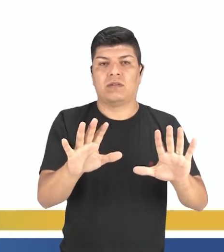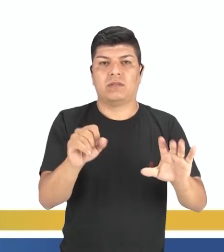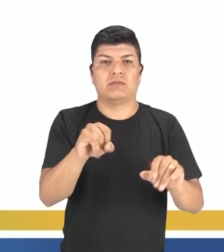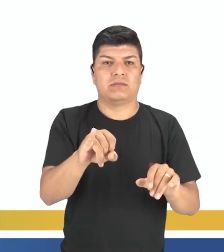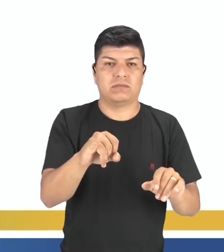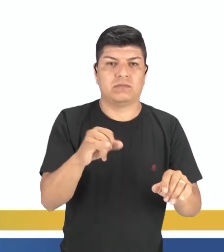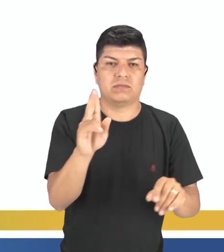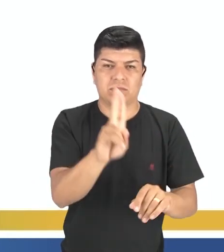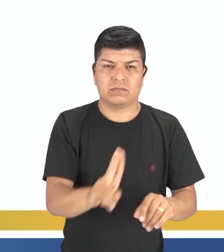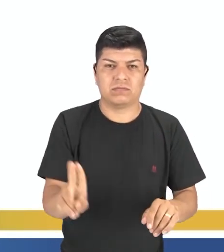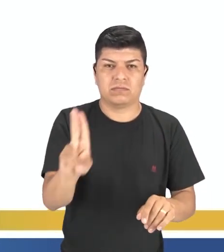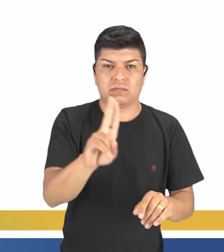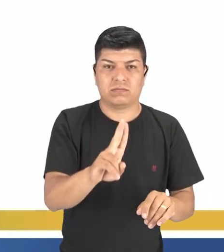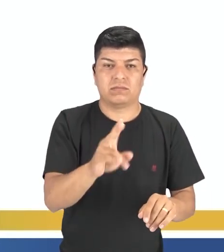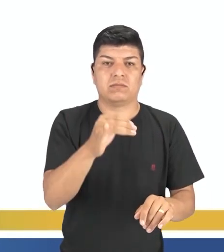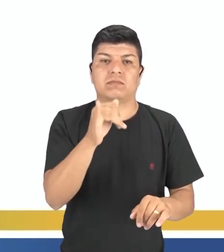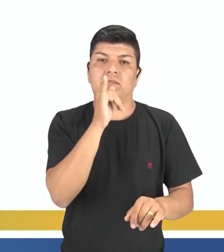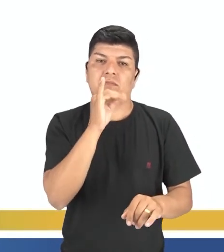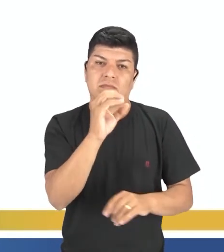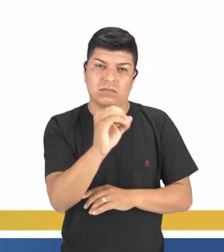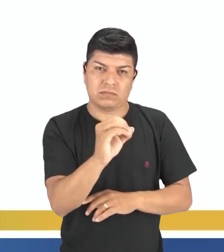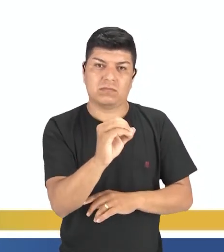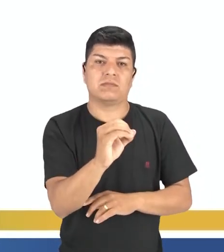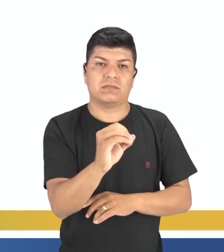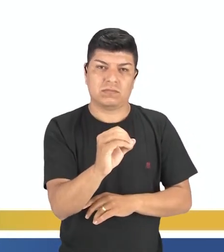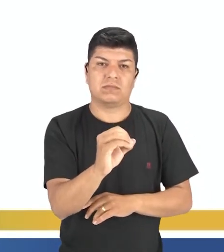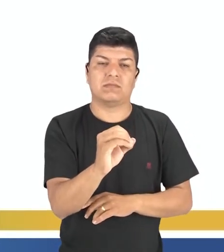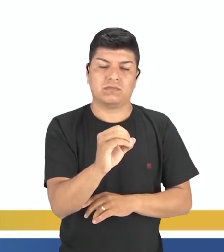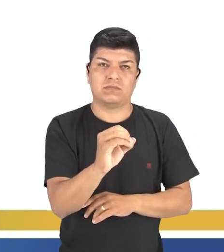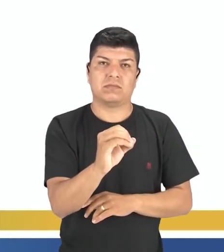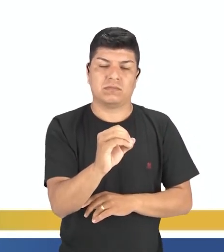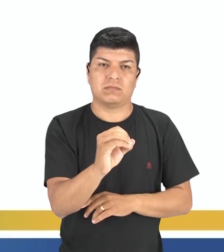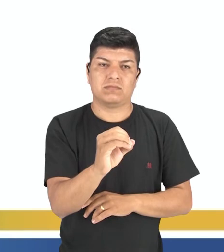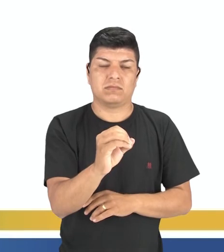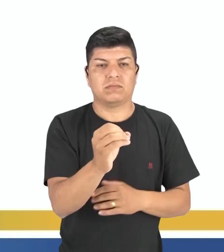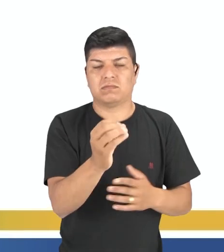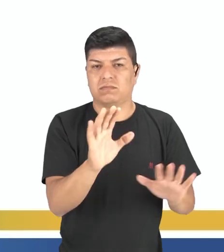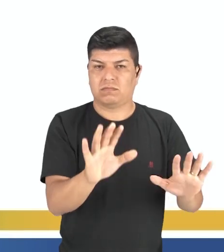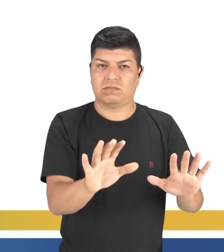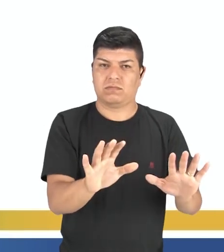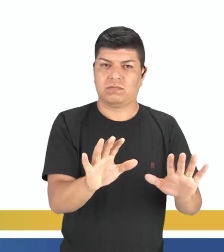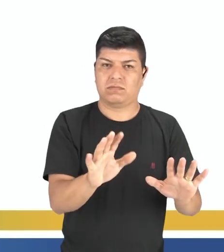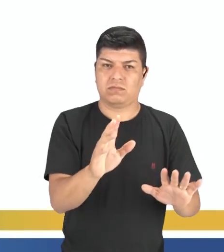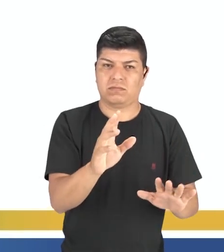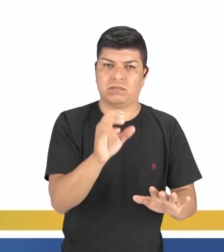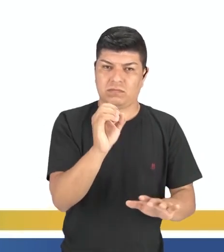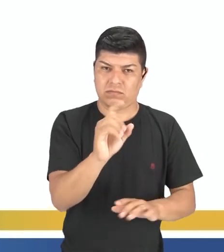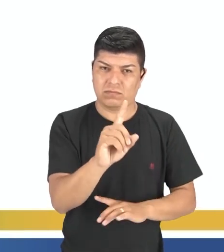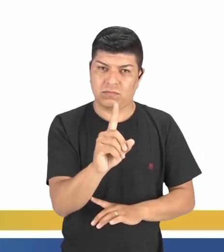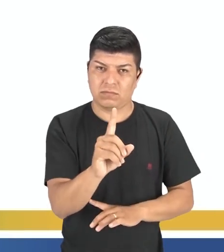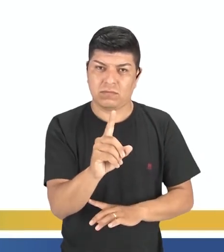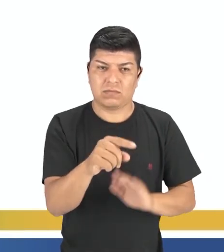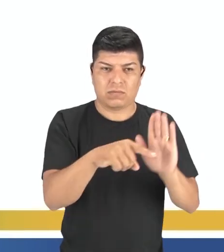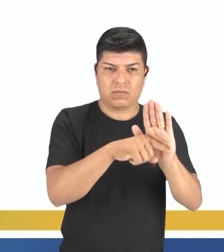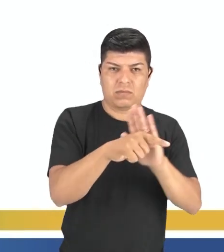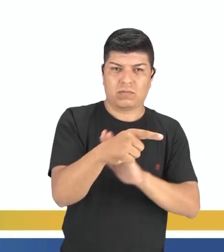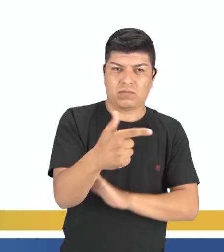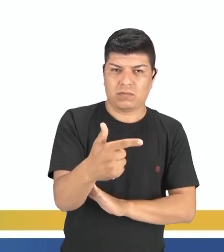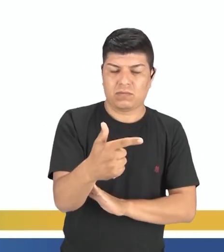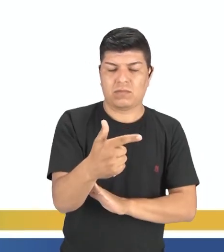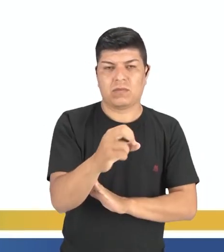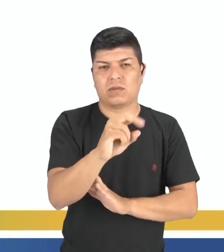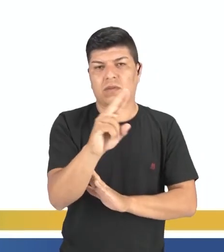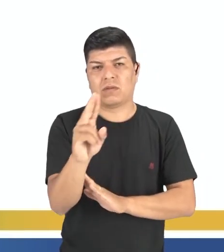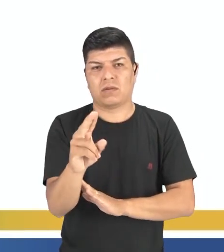eu pegar, por exemplo, aqui um zero, tá? Se eu pegar, no caso zero não, no caso se eu pegar aqui um menos 2, não